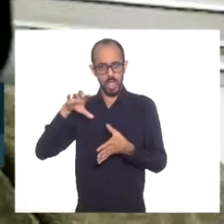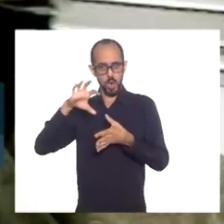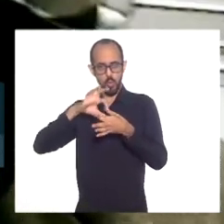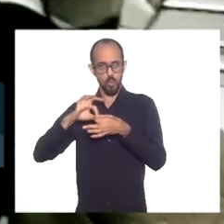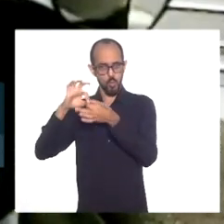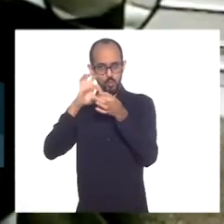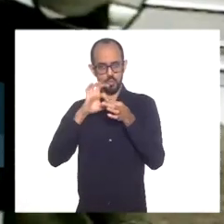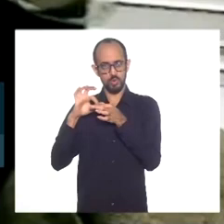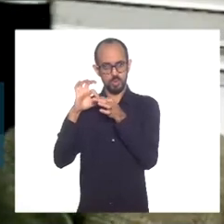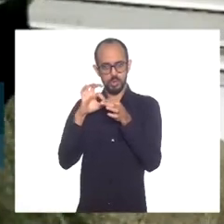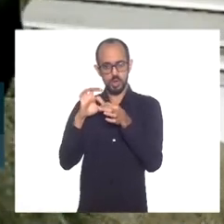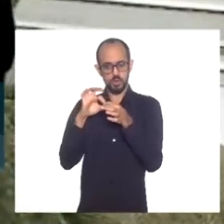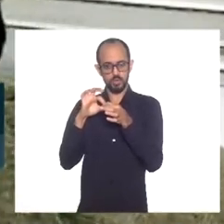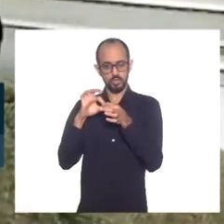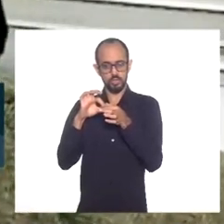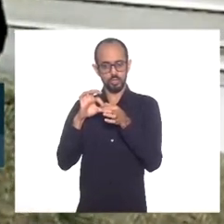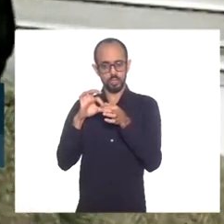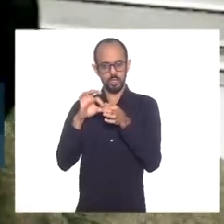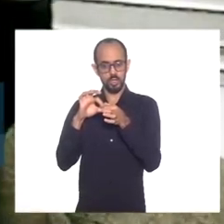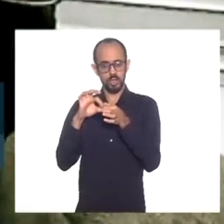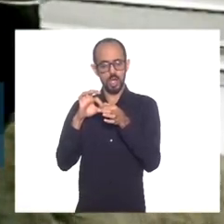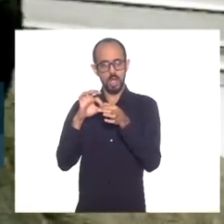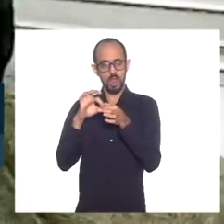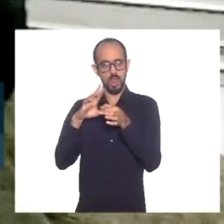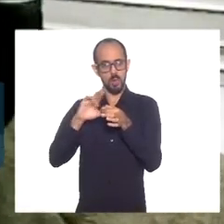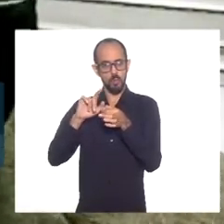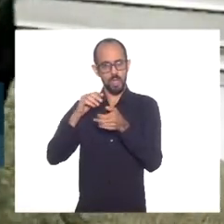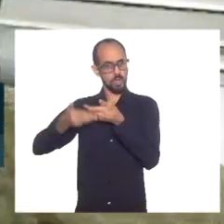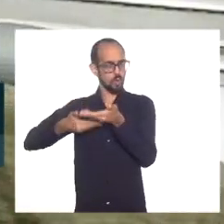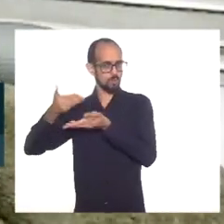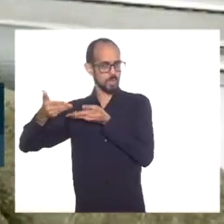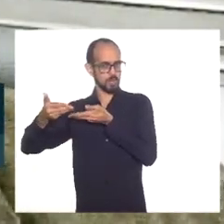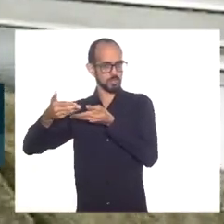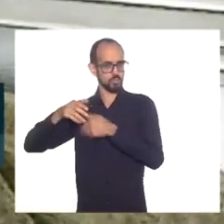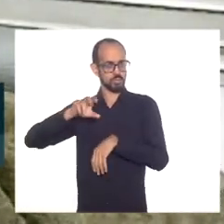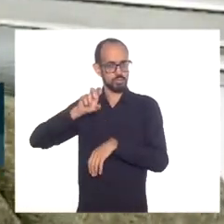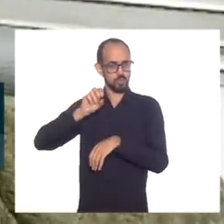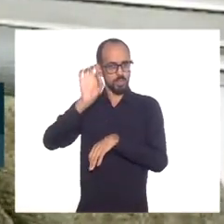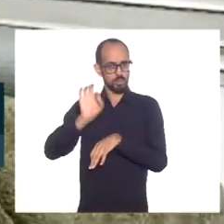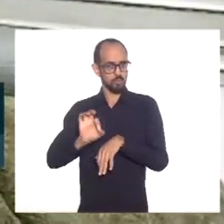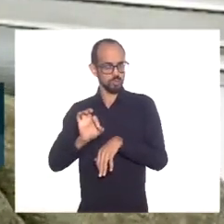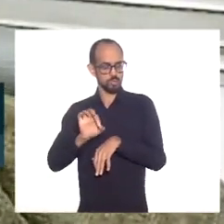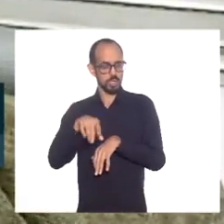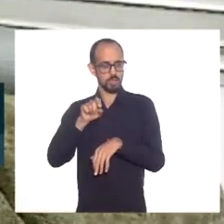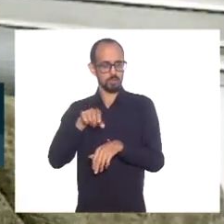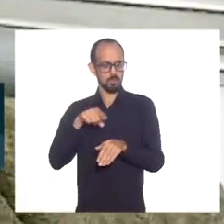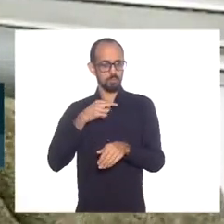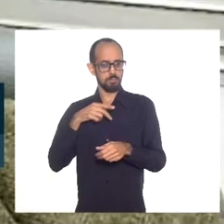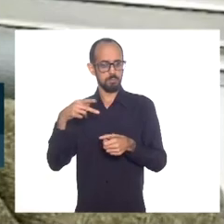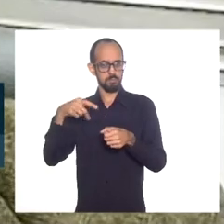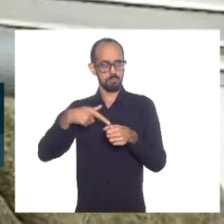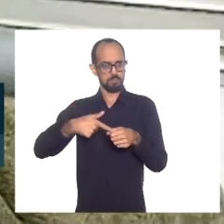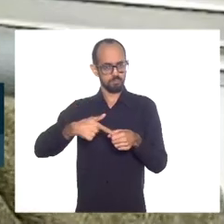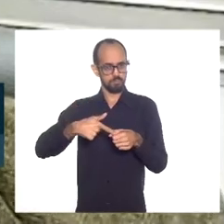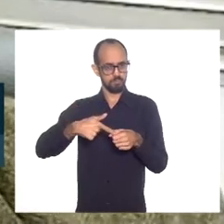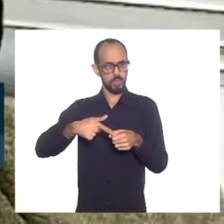um federalismo de cooperação, 50% da participação especial vai para a União,